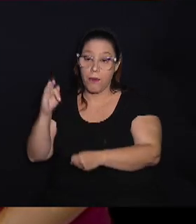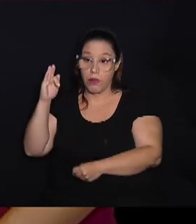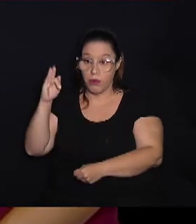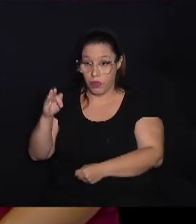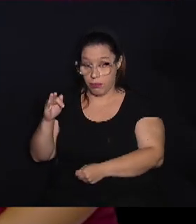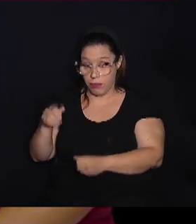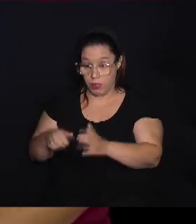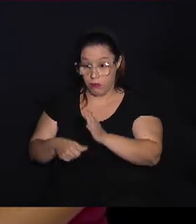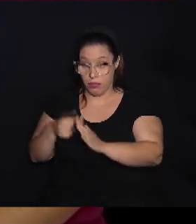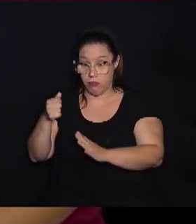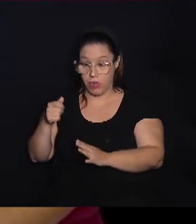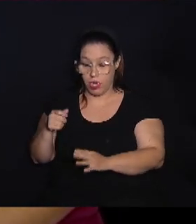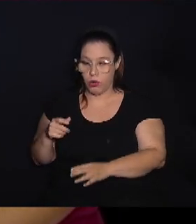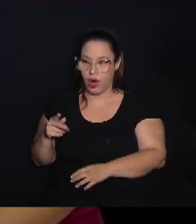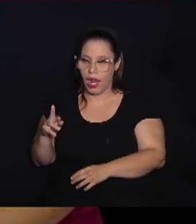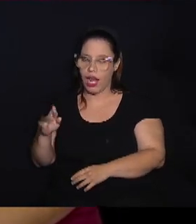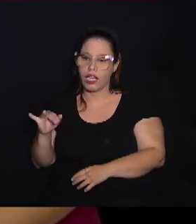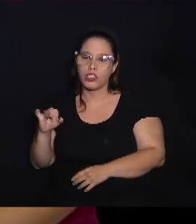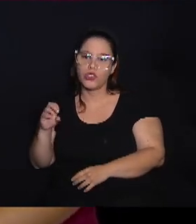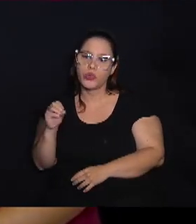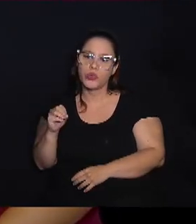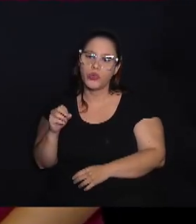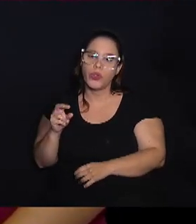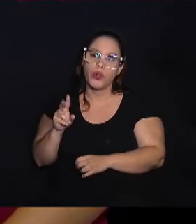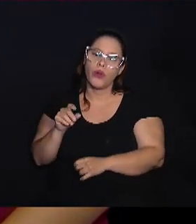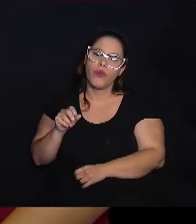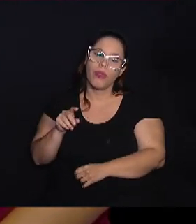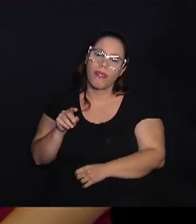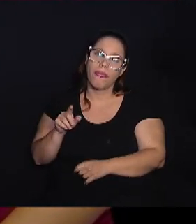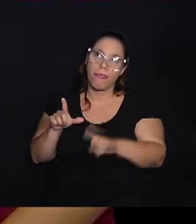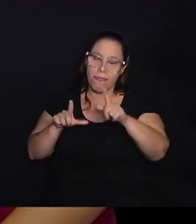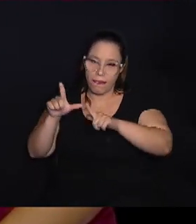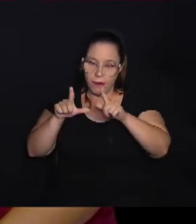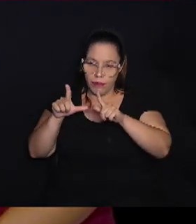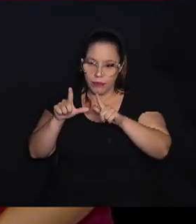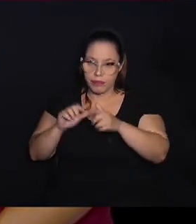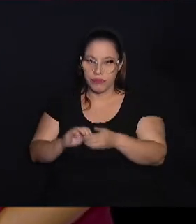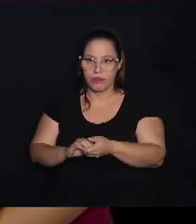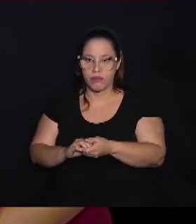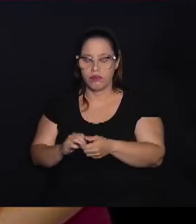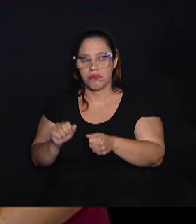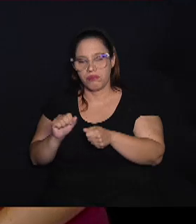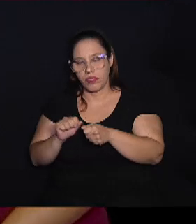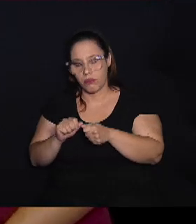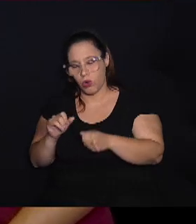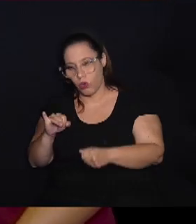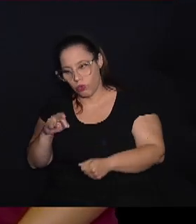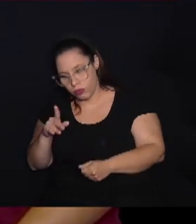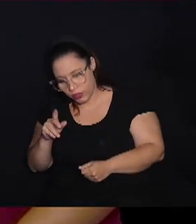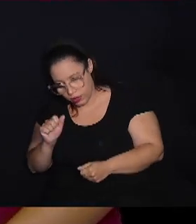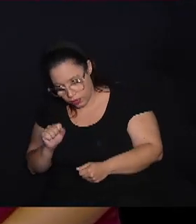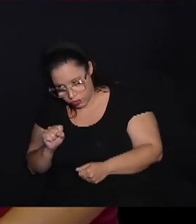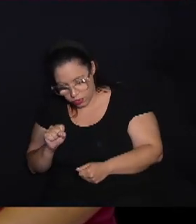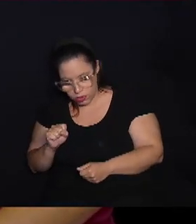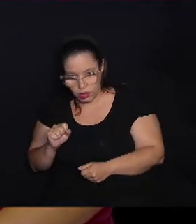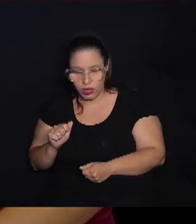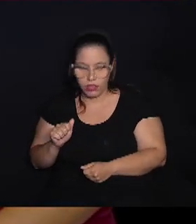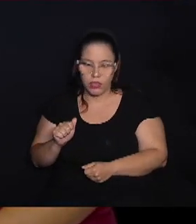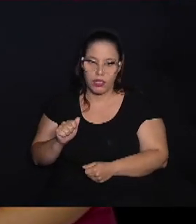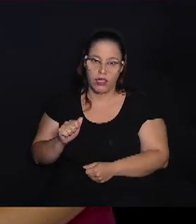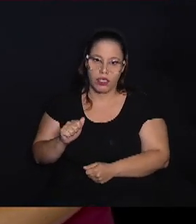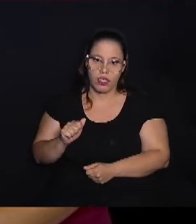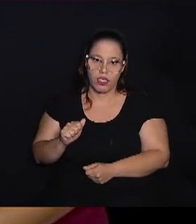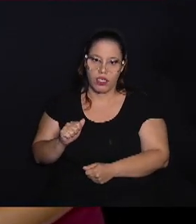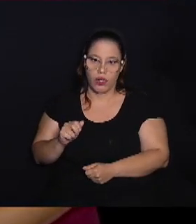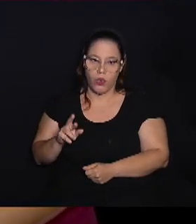é? E aí eu fiz uma oficina de cinema, de documentário, com o Roberto, que é da Ideia